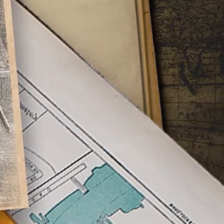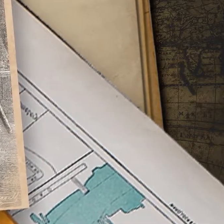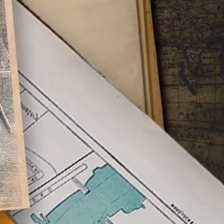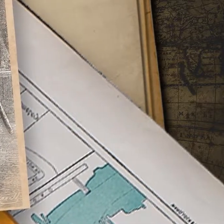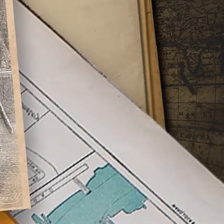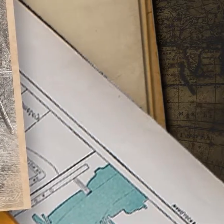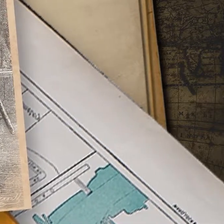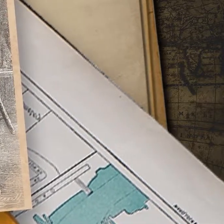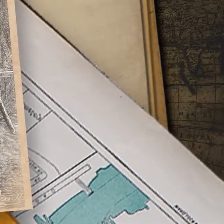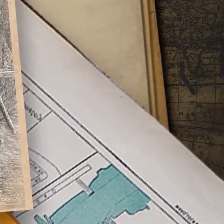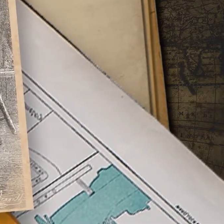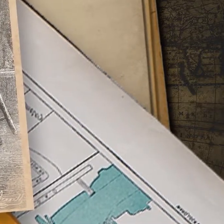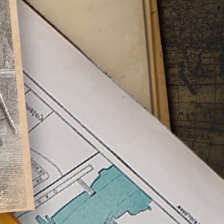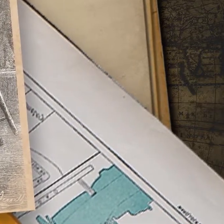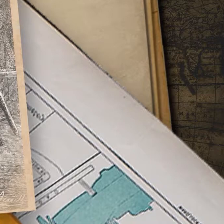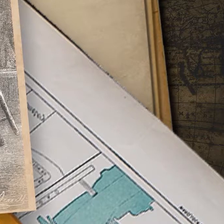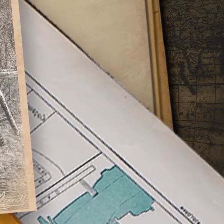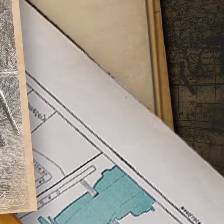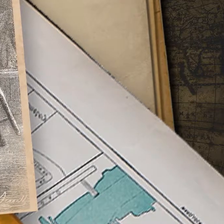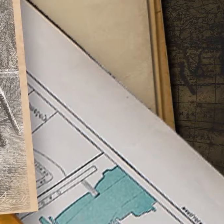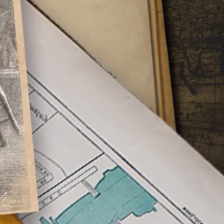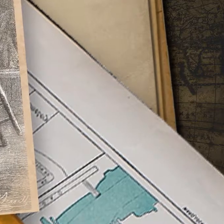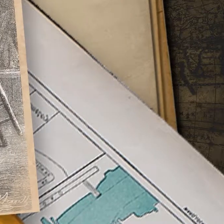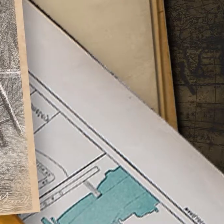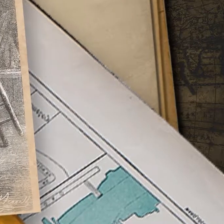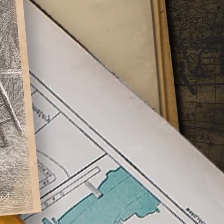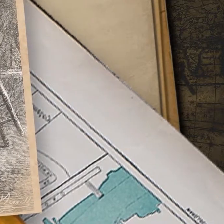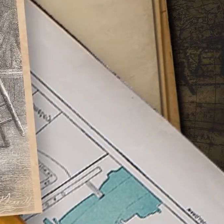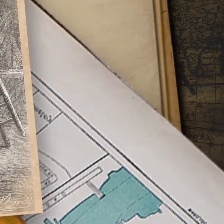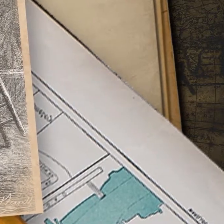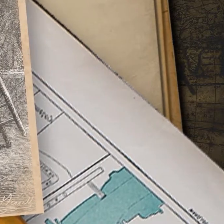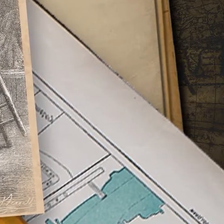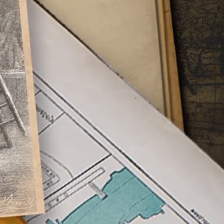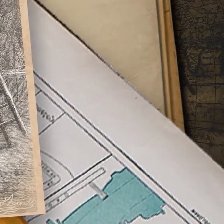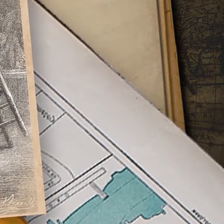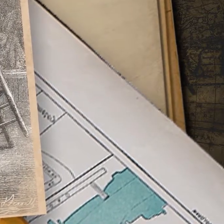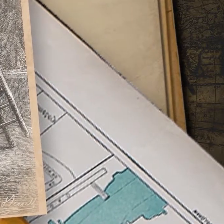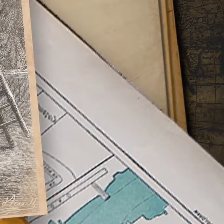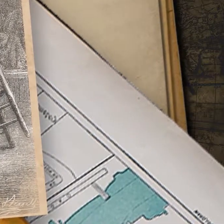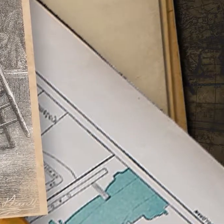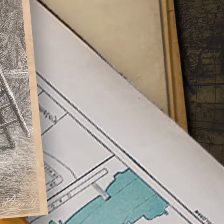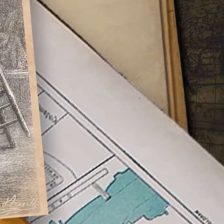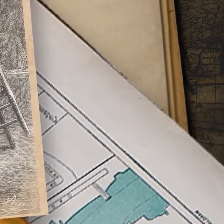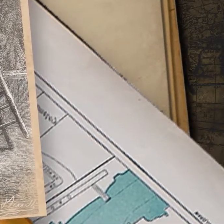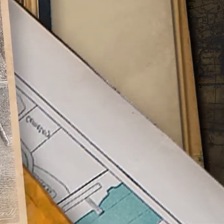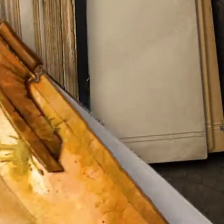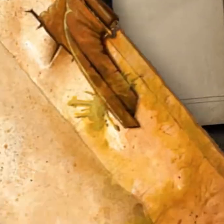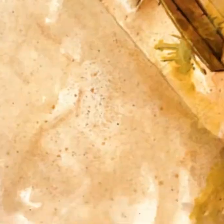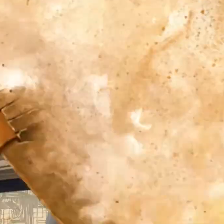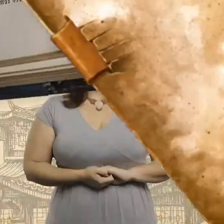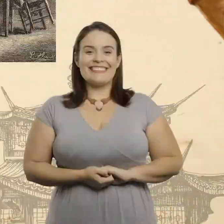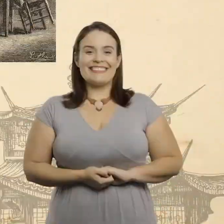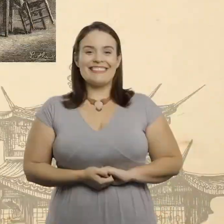e o corpo projetado na direção do Passepartout. Atrás deles estão algumas pessoas.